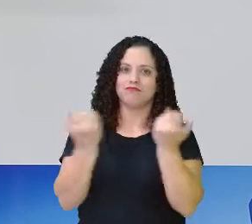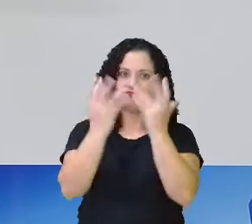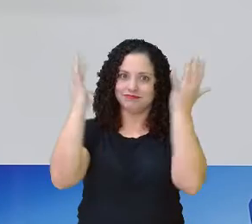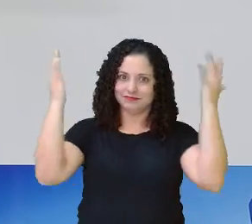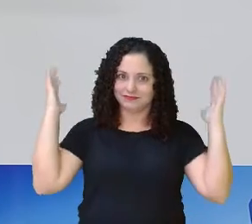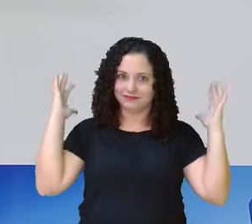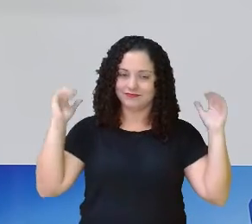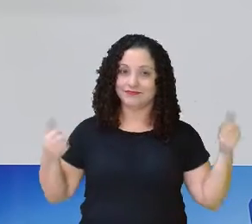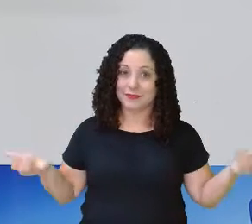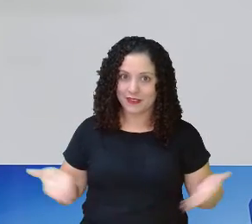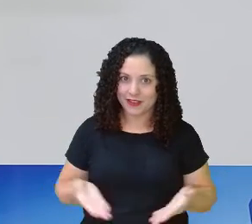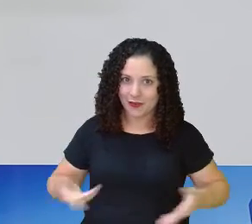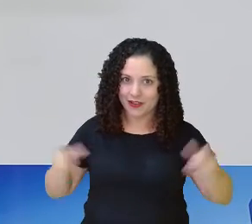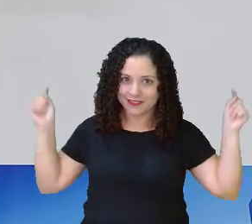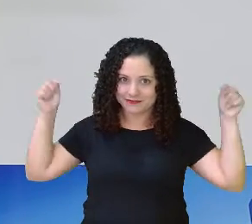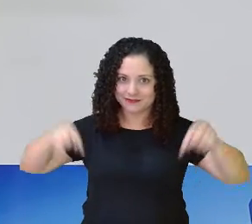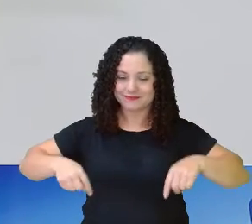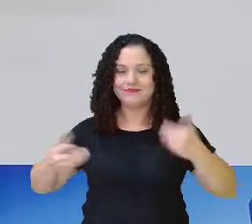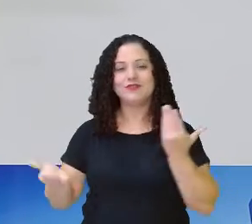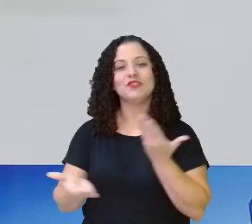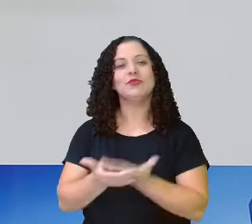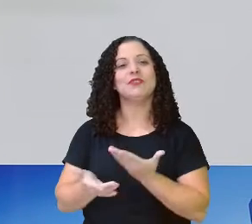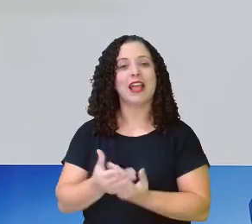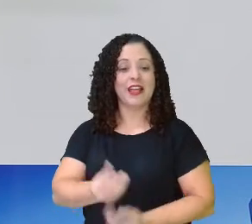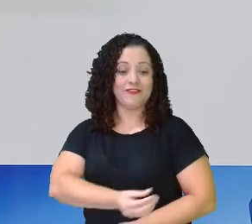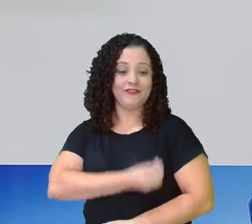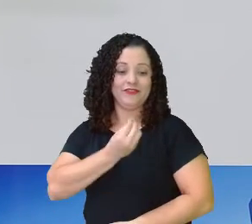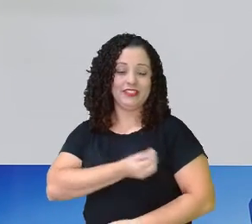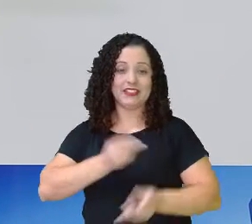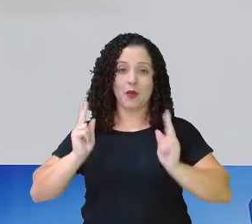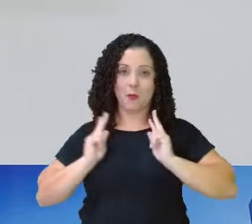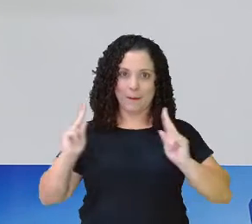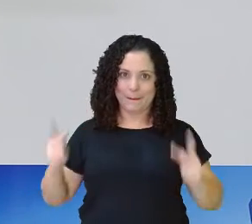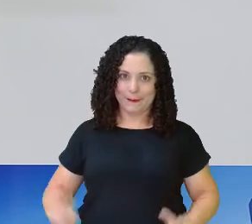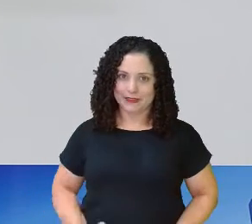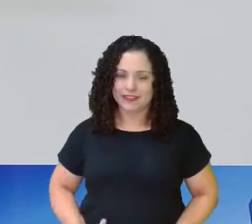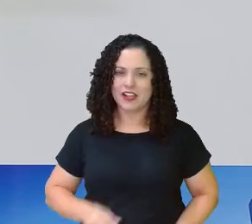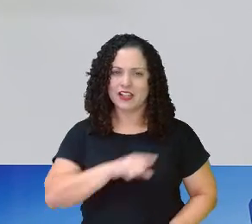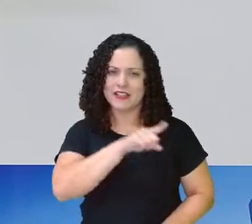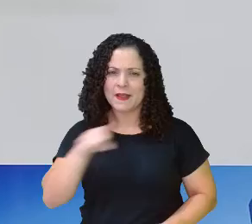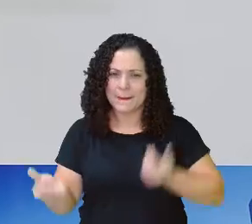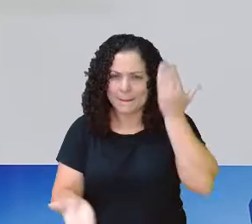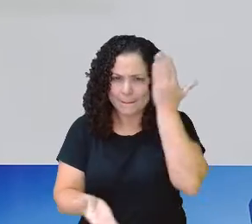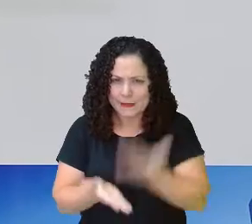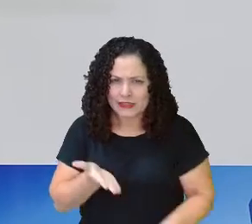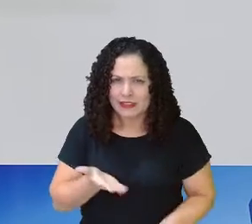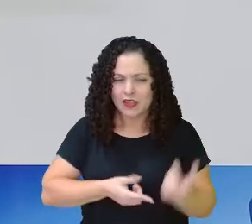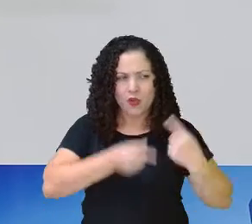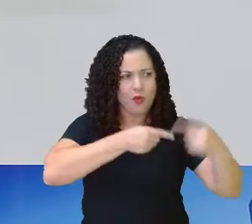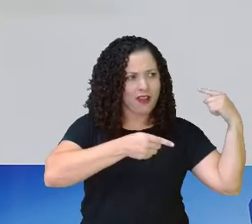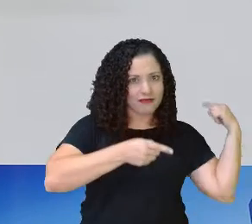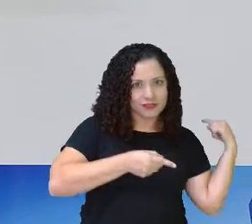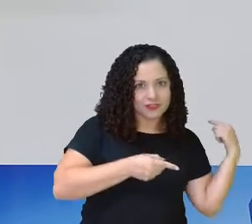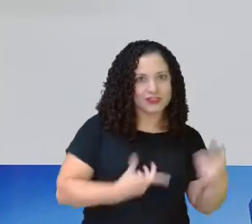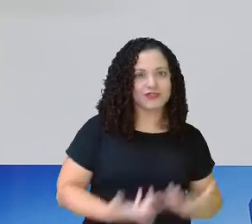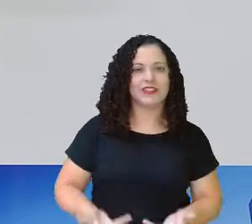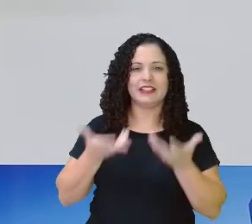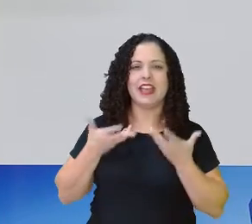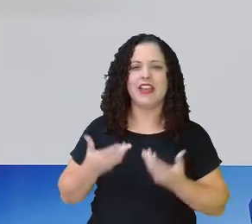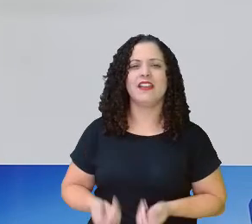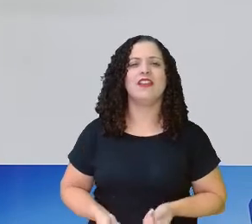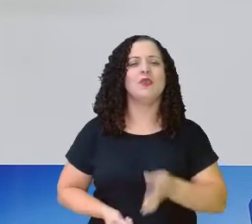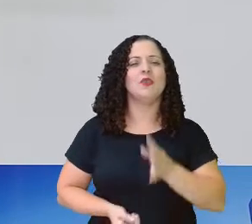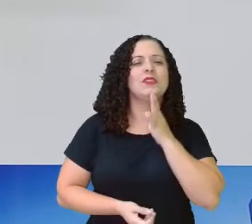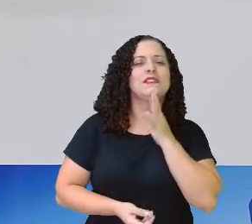nesse terceiro bimestre, nós vamos estudar a vida humana, certo? Se você perdeu alguma aula, ou quer rever algum assunto, ou quer